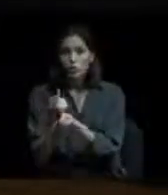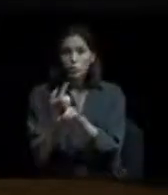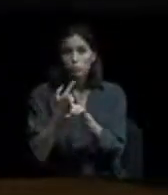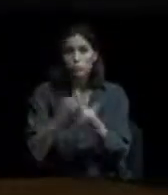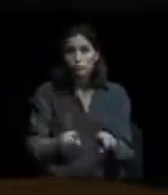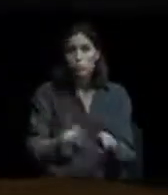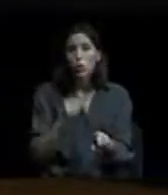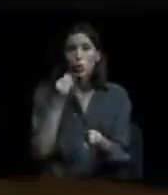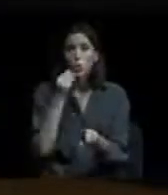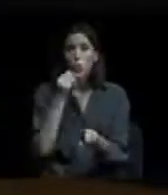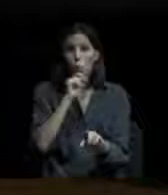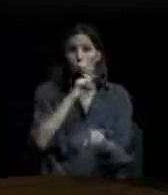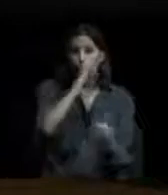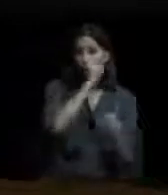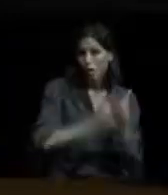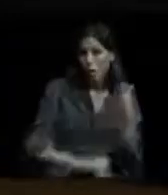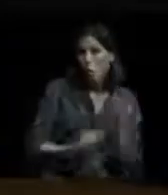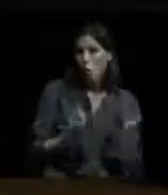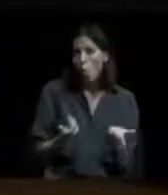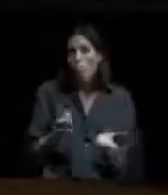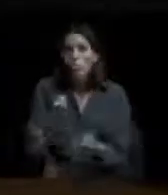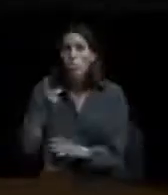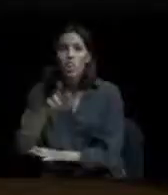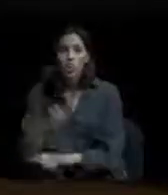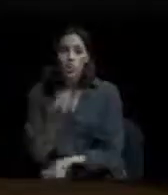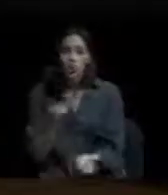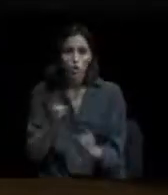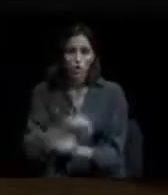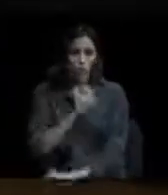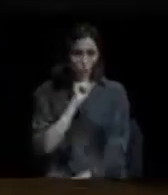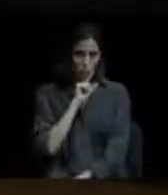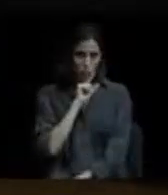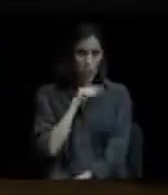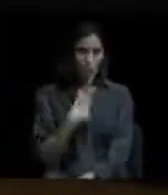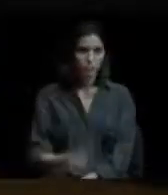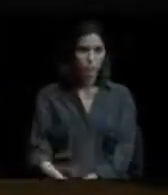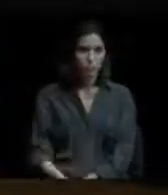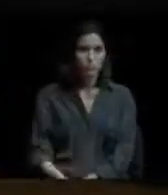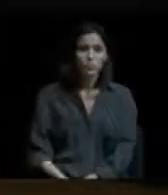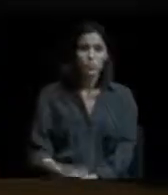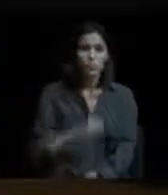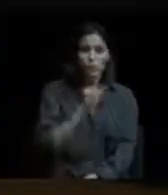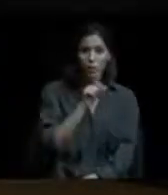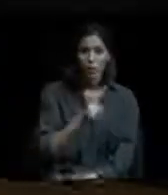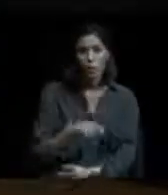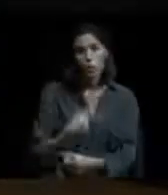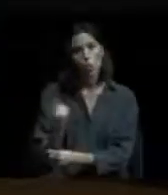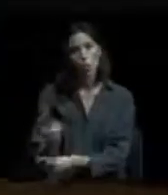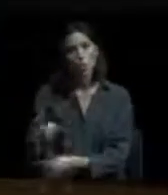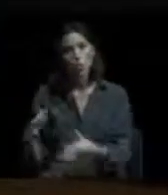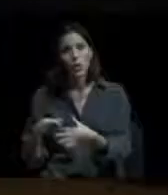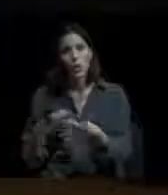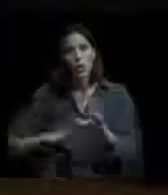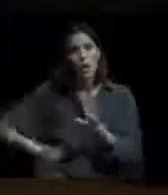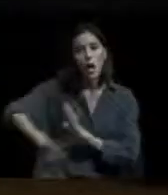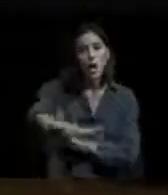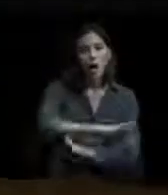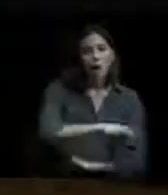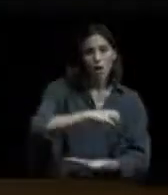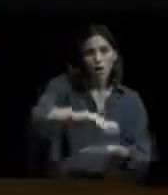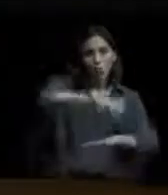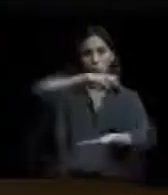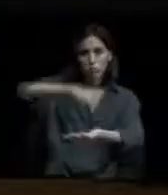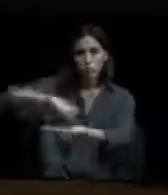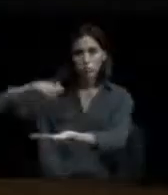transvertidas novas formas de coimas e taxas. As polémicas do urbanismo. Outra das controvérsias tem sido a variação do urbanismo, um